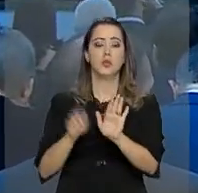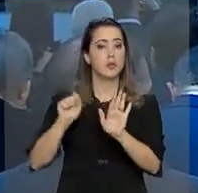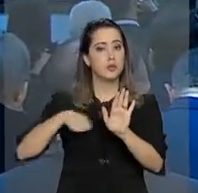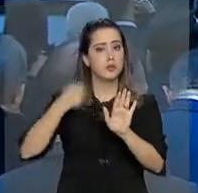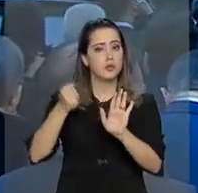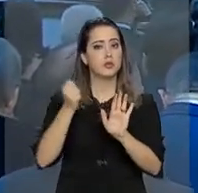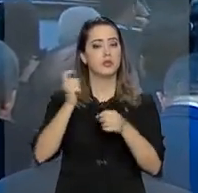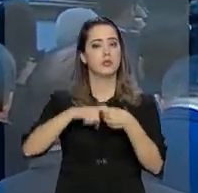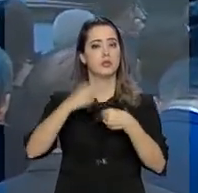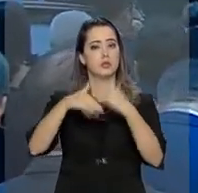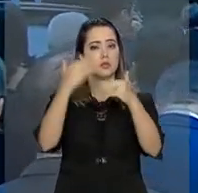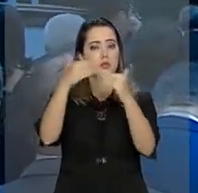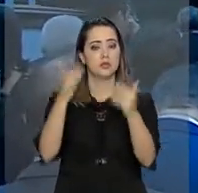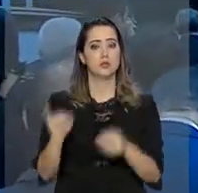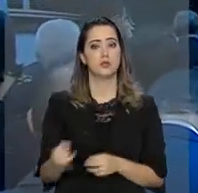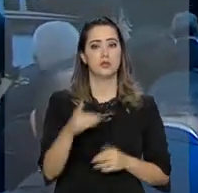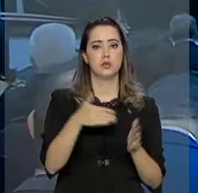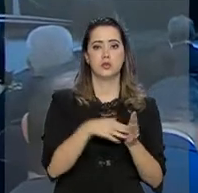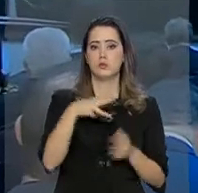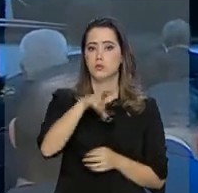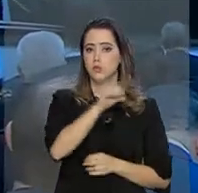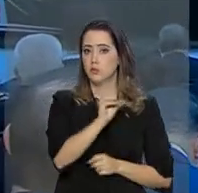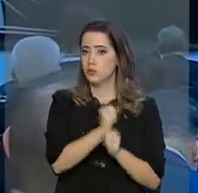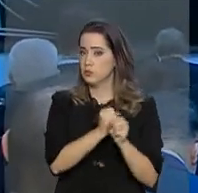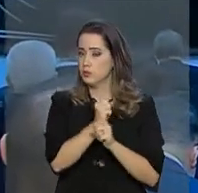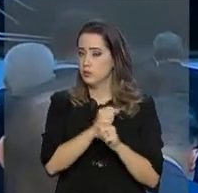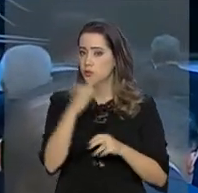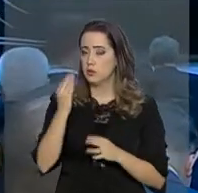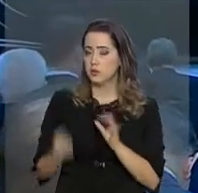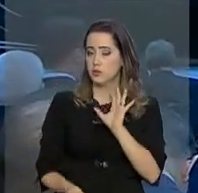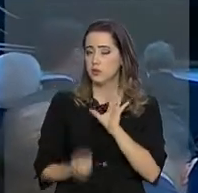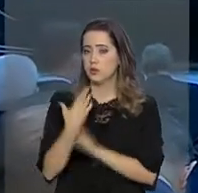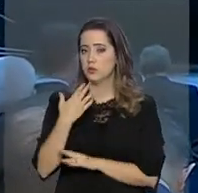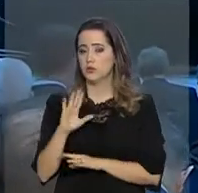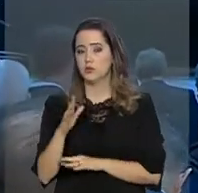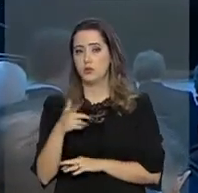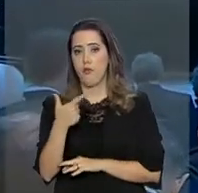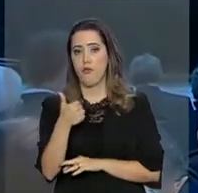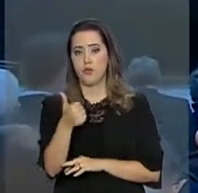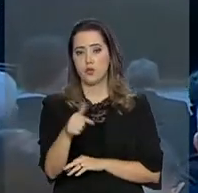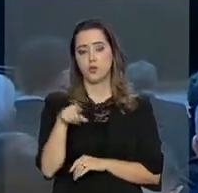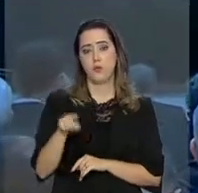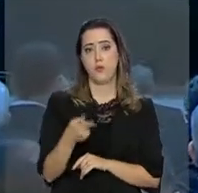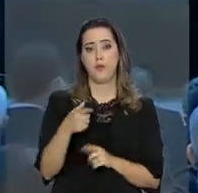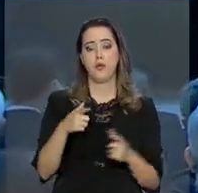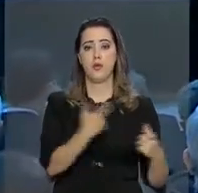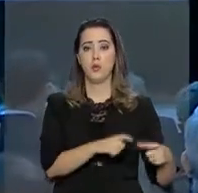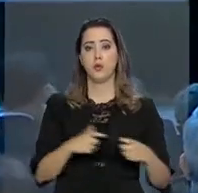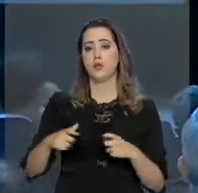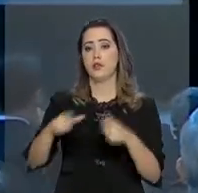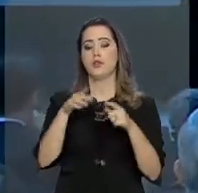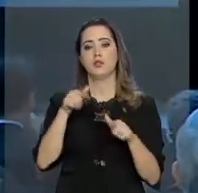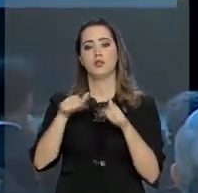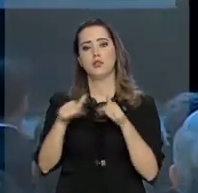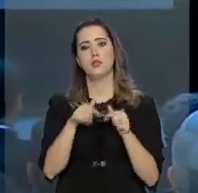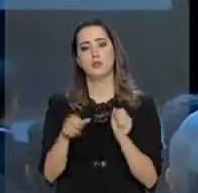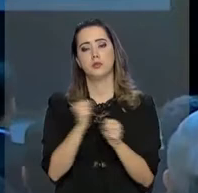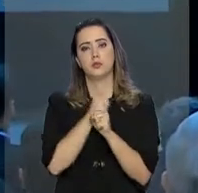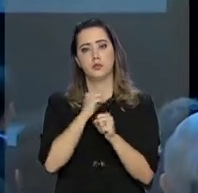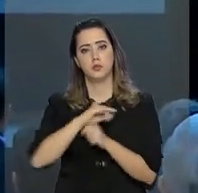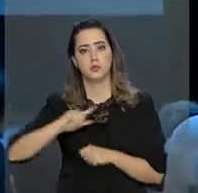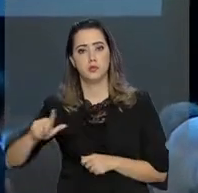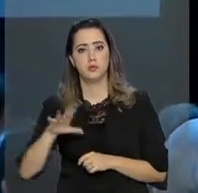recuperação de janeiro a março deste ano foram gerados 21 mil postos de trabalho na construção civil